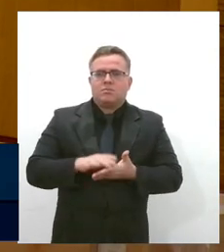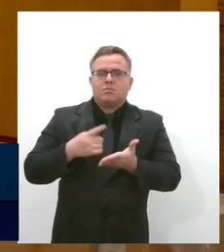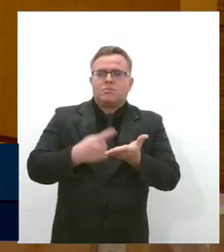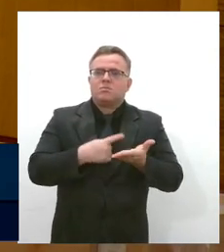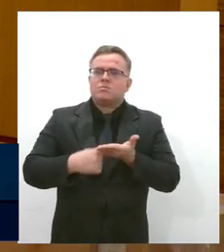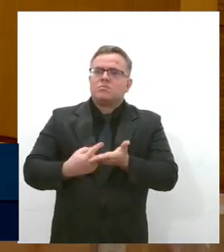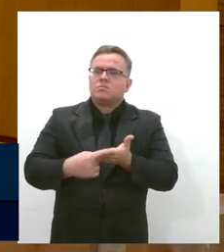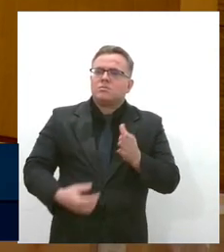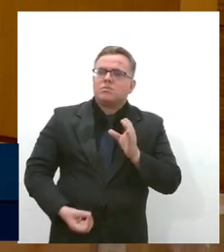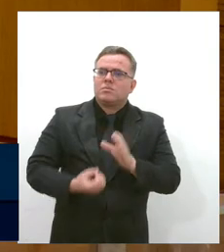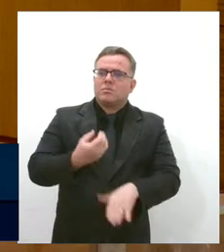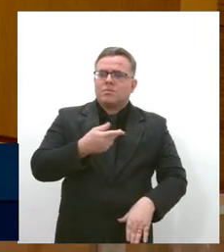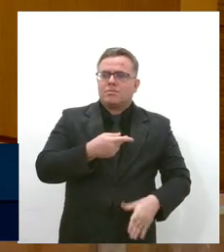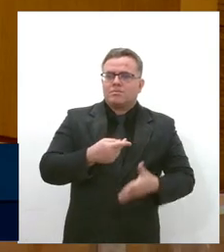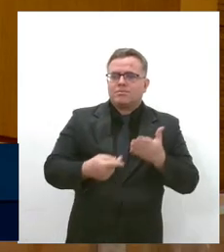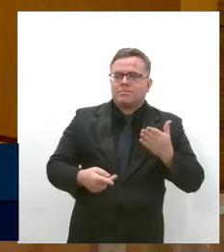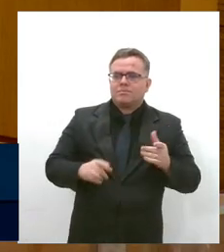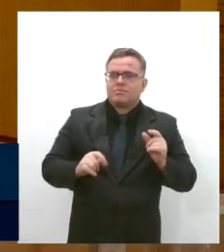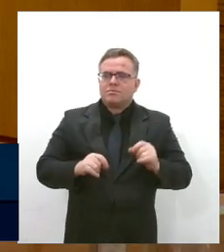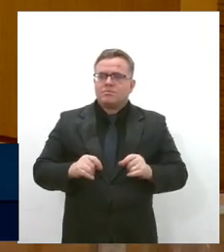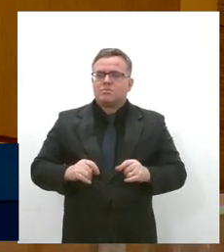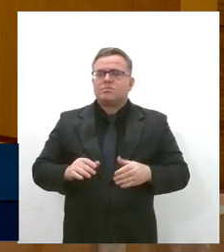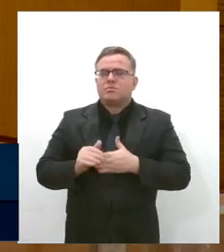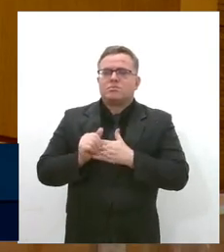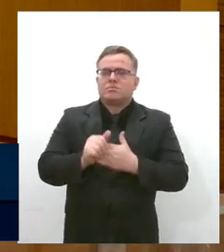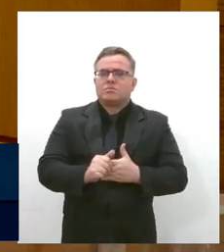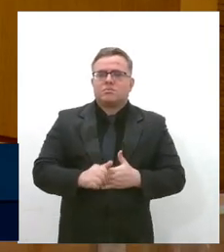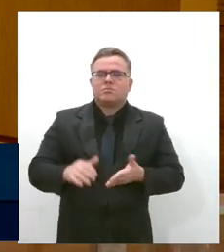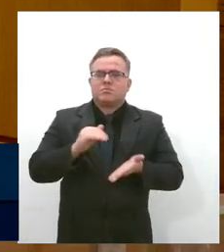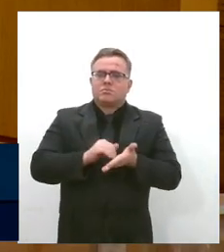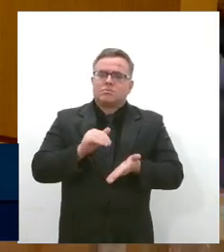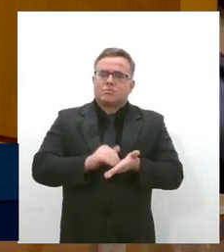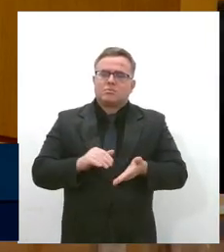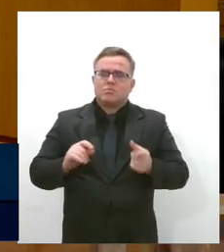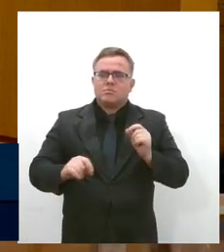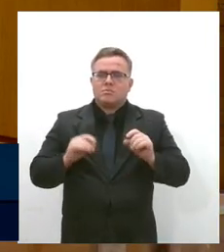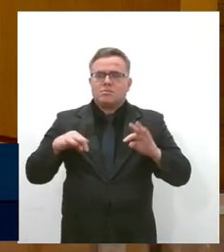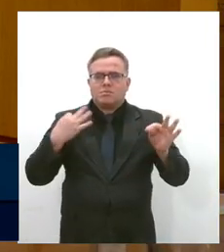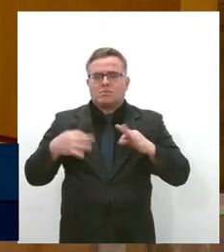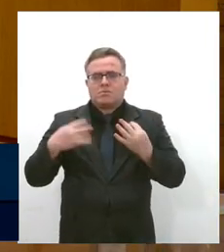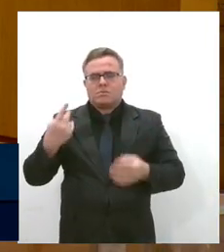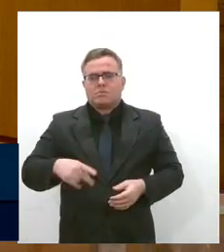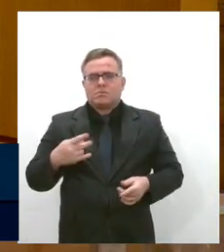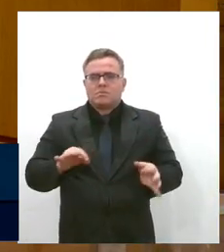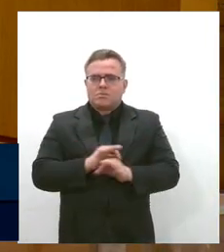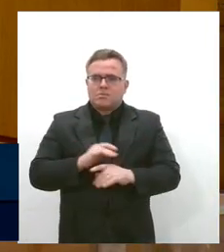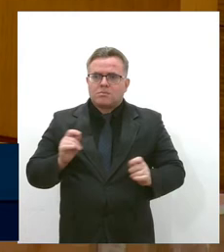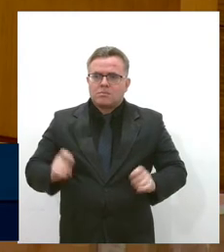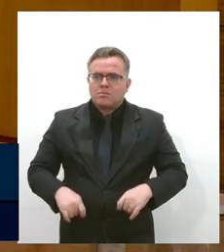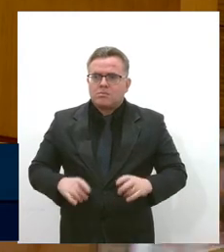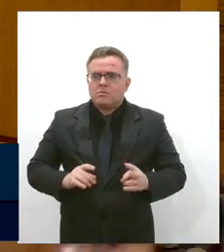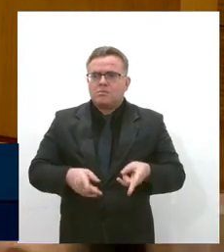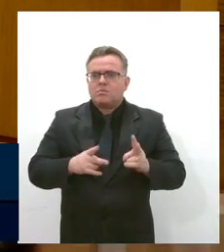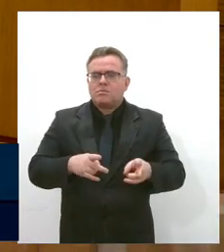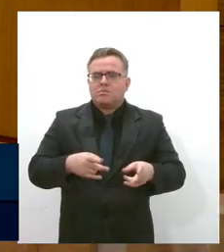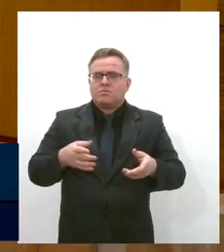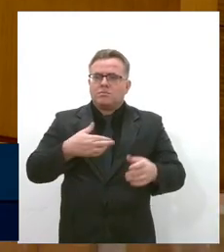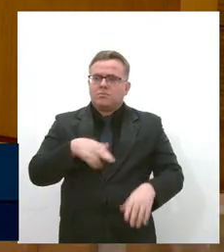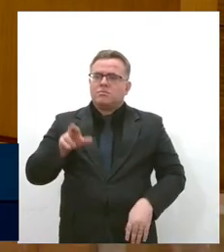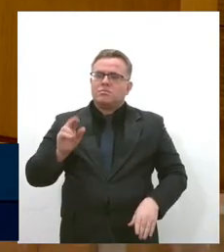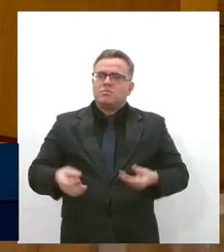vêm sendo conduzidos pela Secretaria de Estado de Turismo do Estado, entidades bancárias, culturais, religiosas e pela Prefeitura de